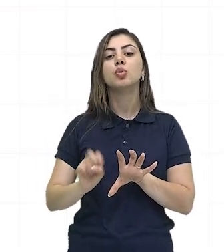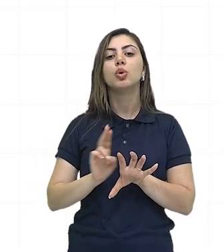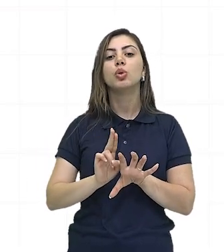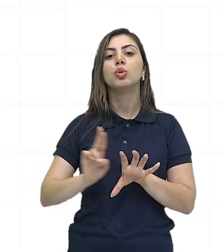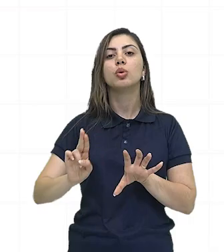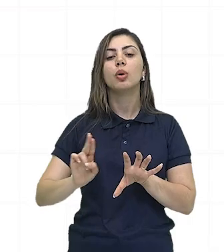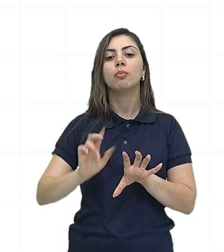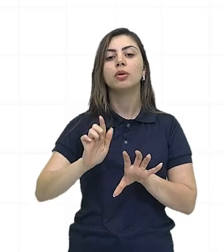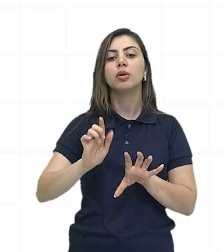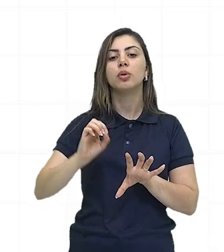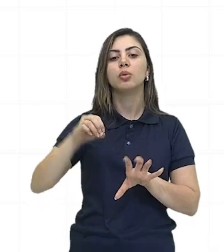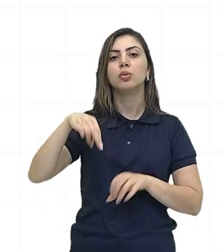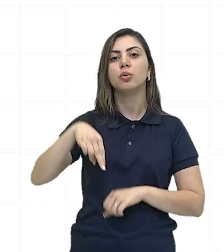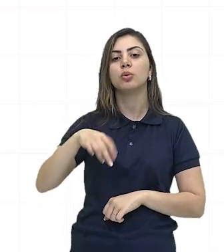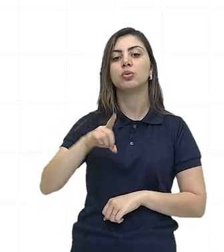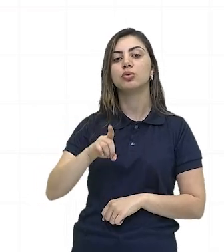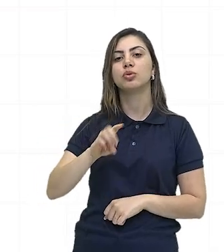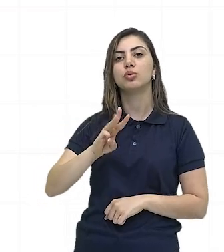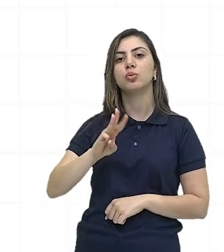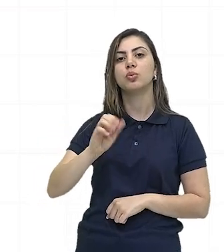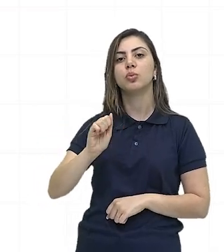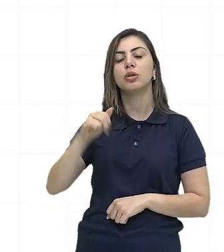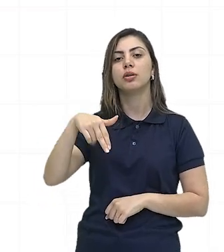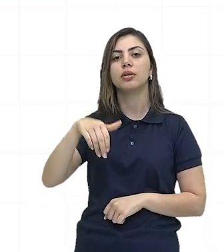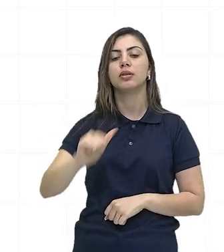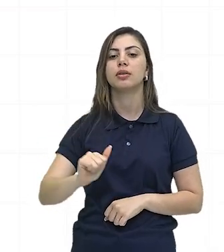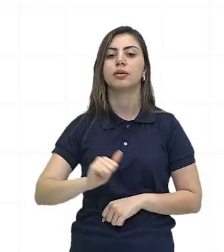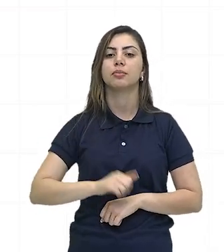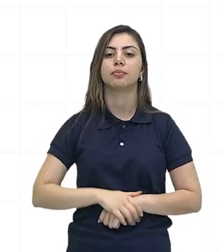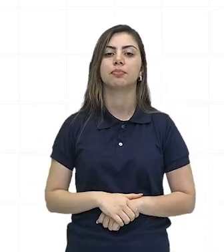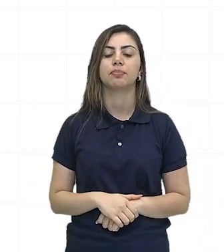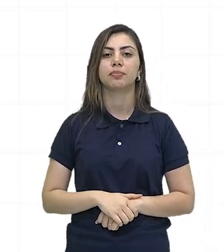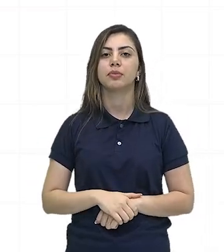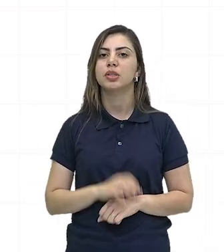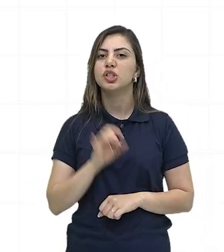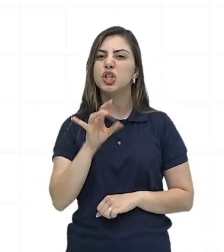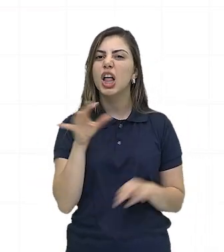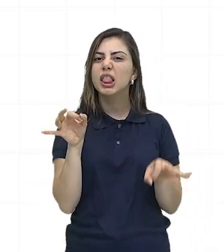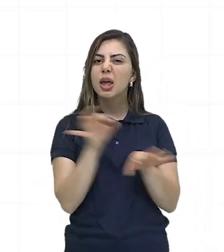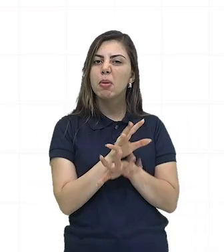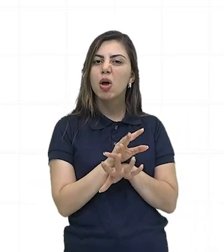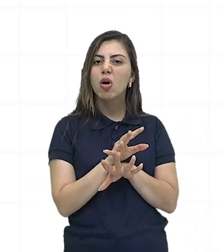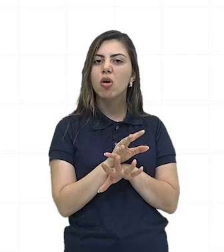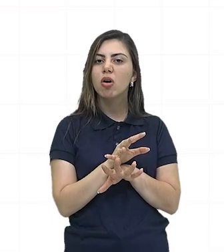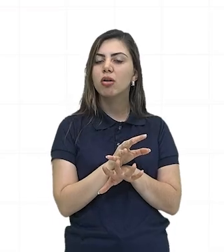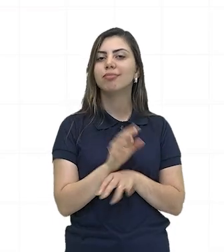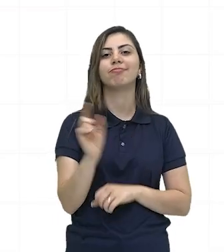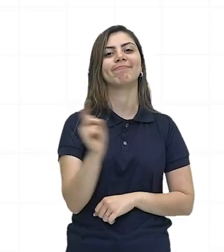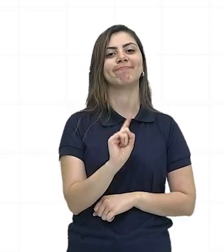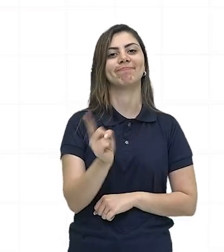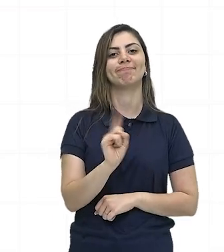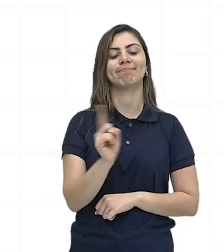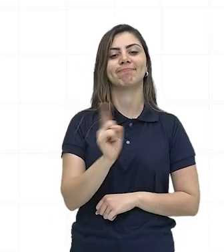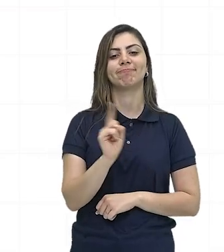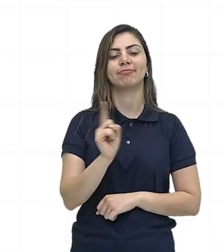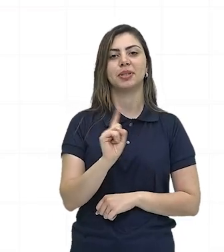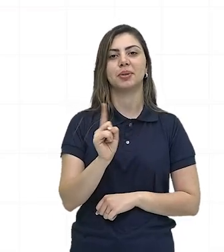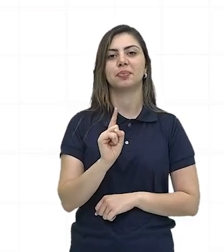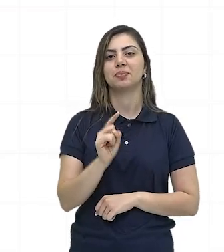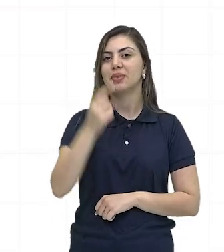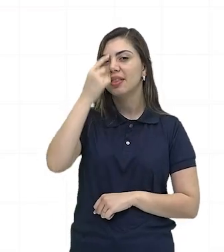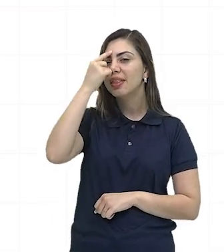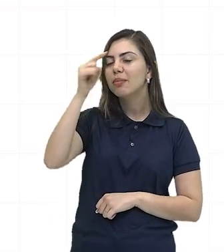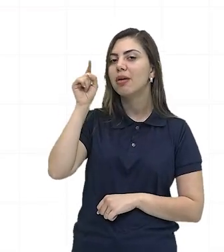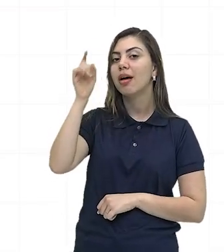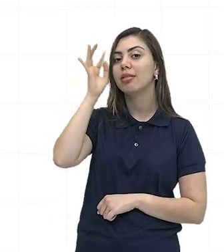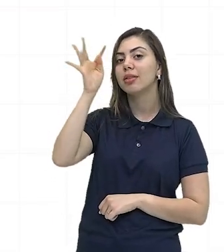hemisfério sul nós tivemos o continente Gondwana. Parou por aí essa movimentação dos continentes? De acordo com